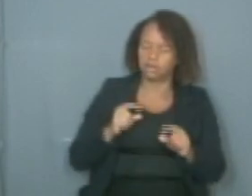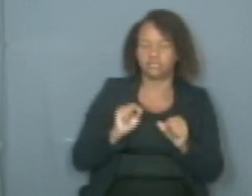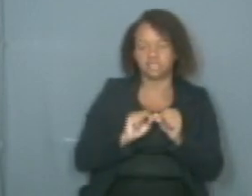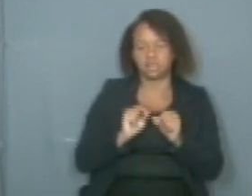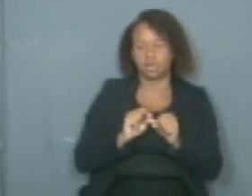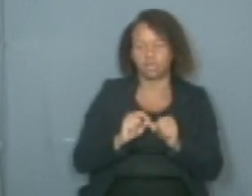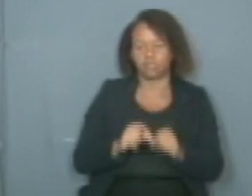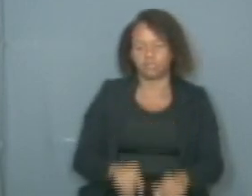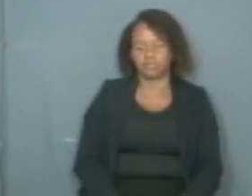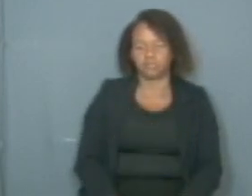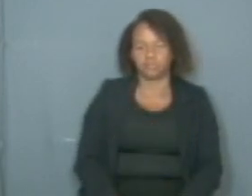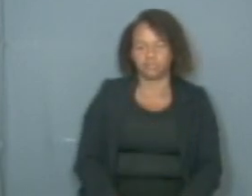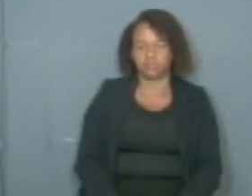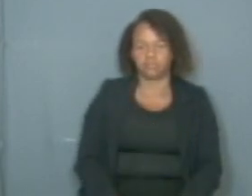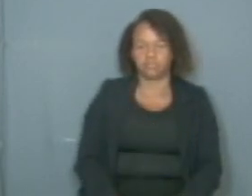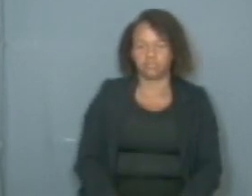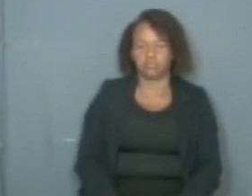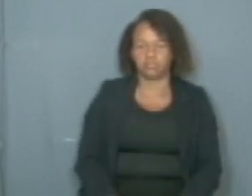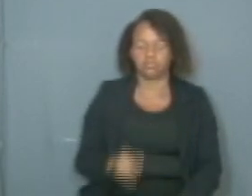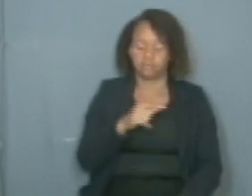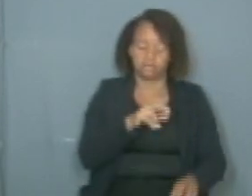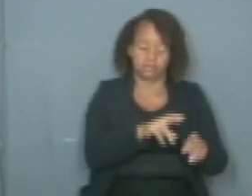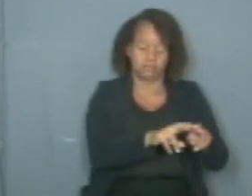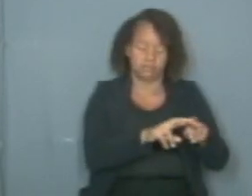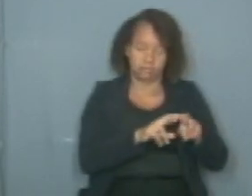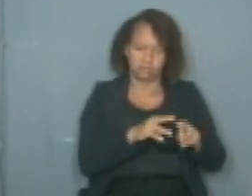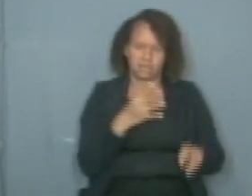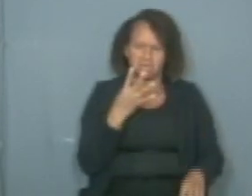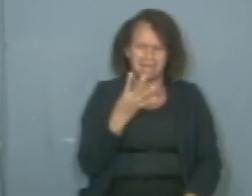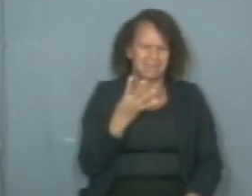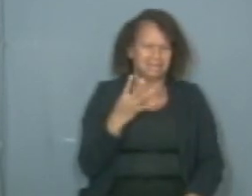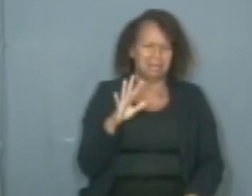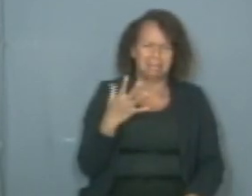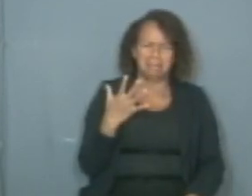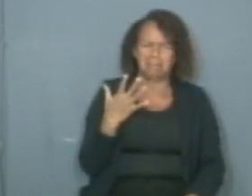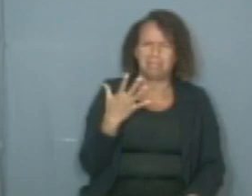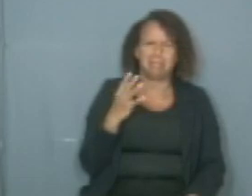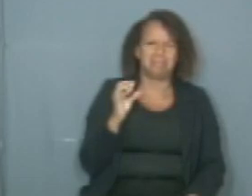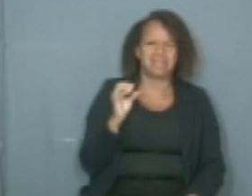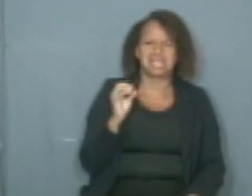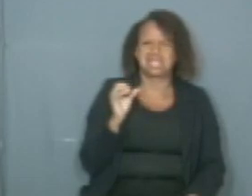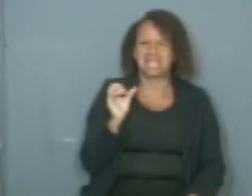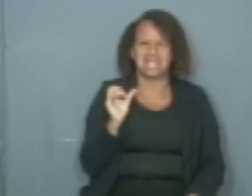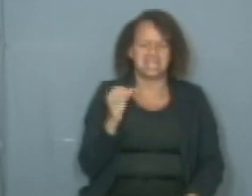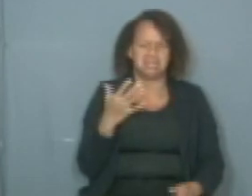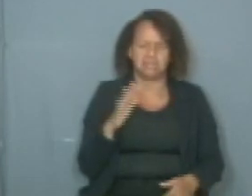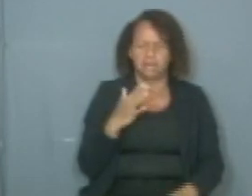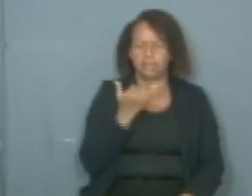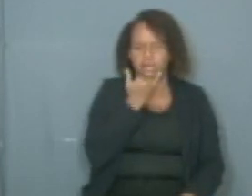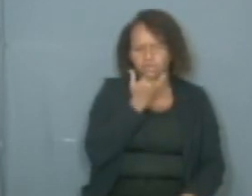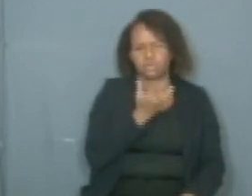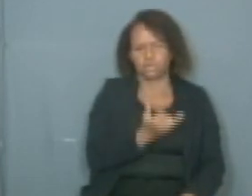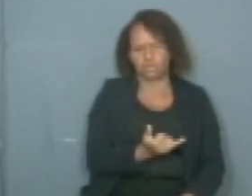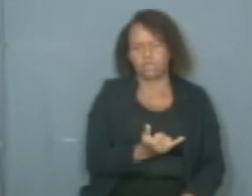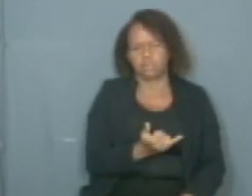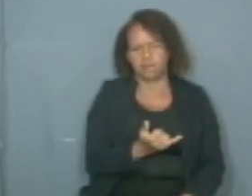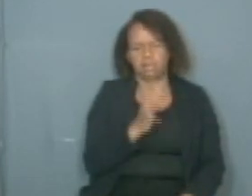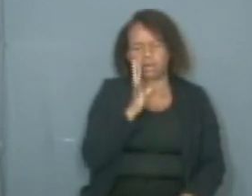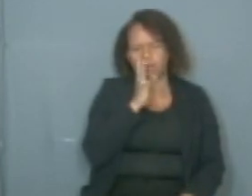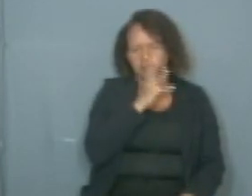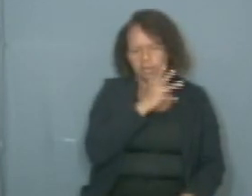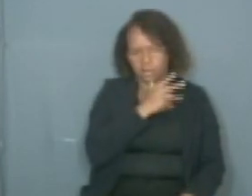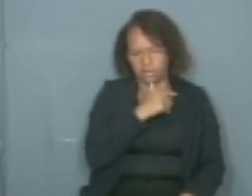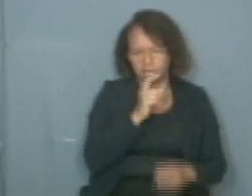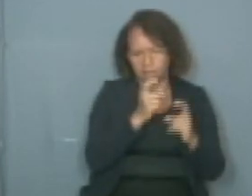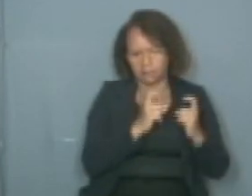por onde? E esses requerimentos, acho que foram 40 e poucos requerimentos. Peço desculpas pela demora